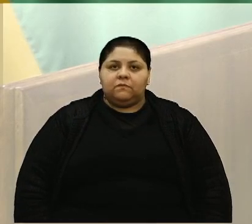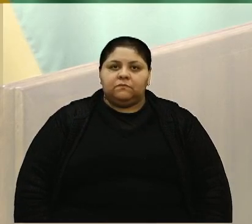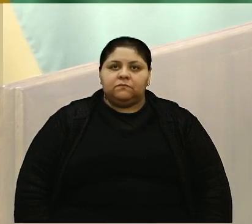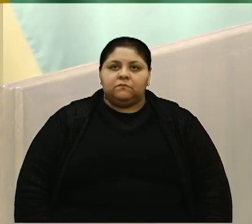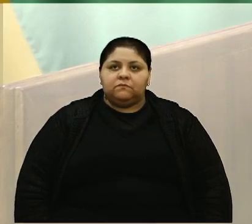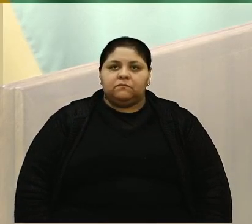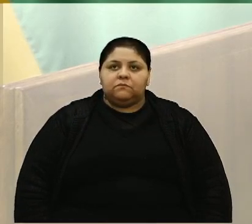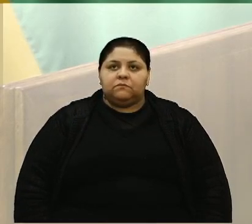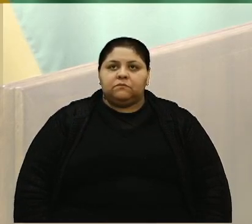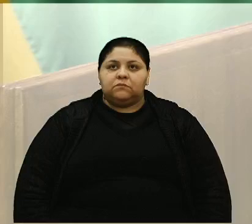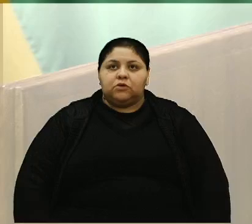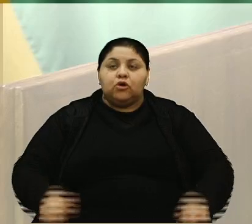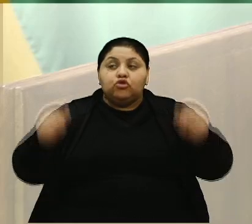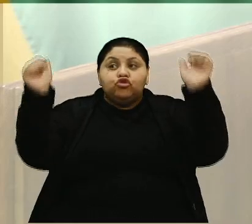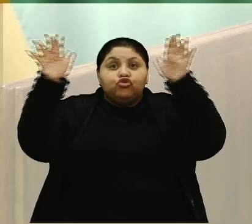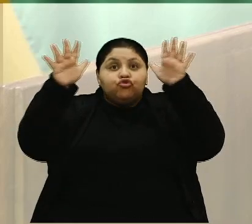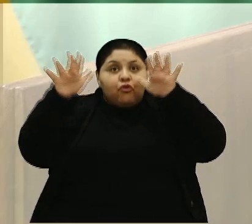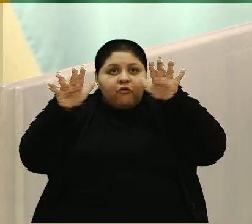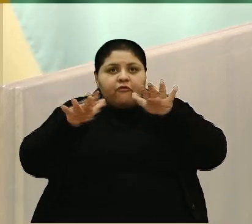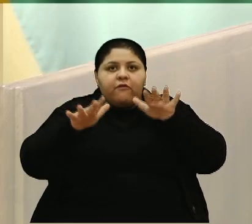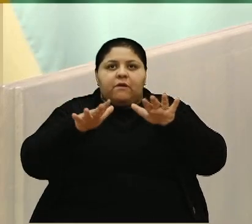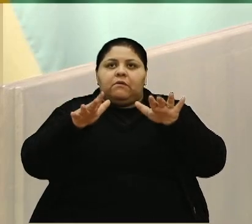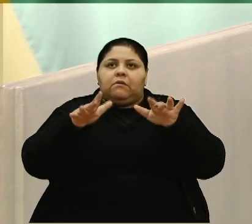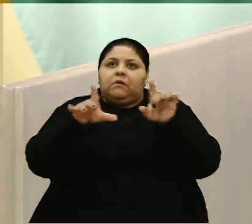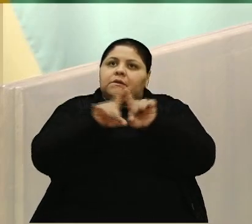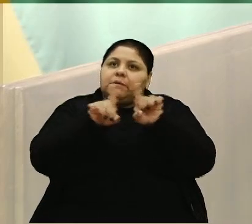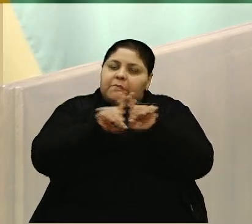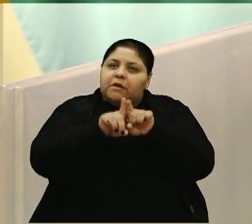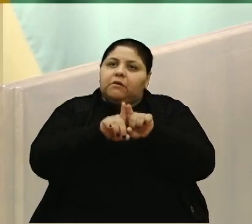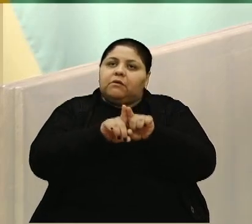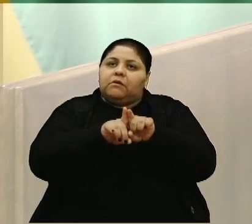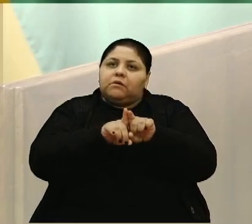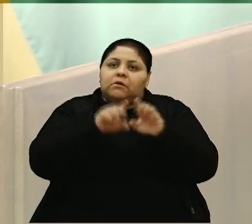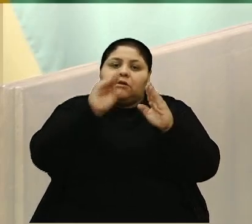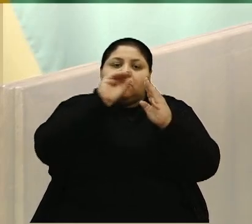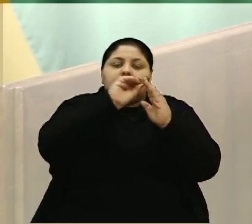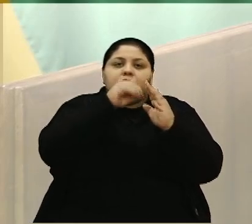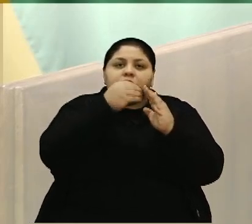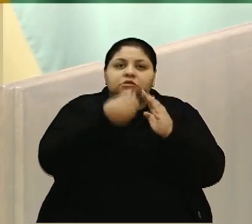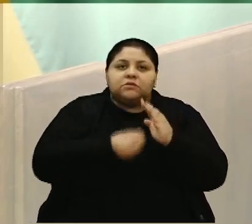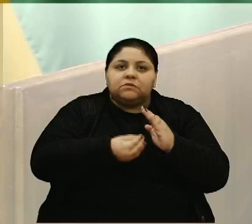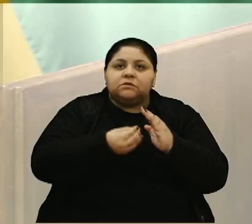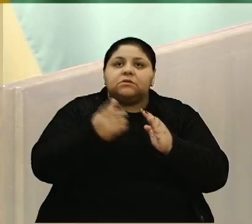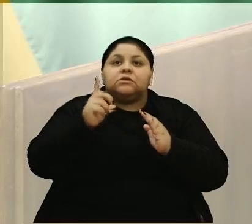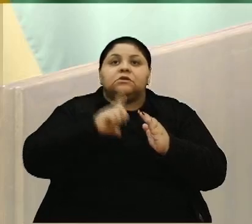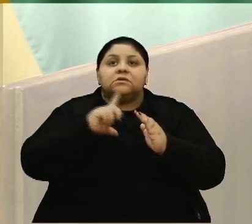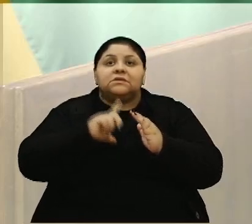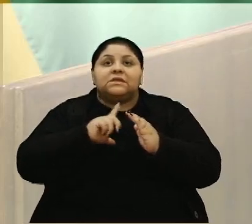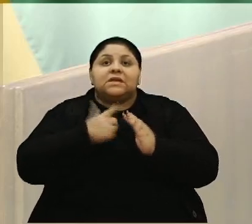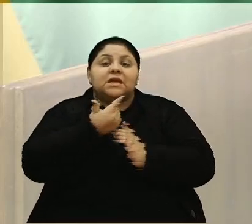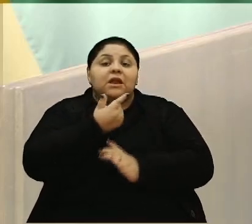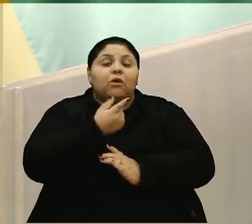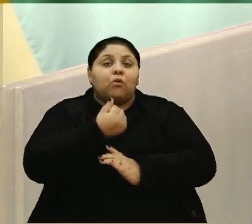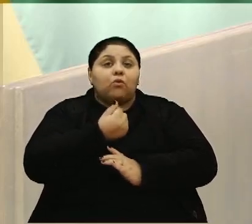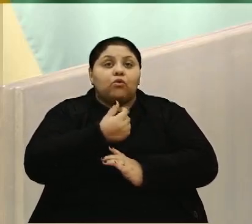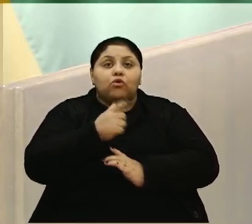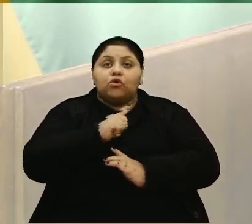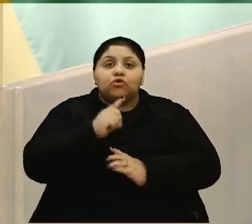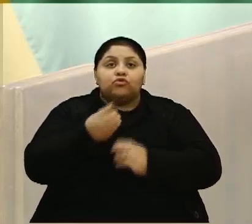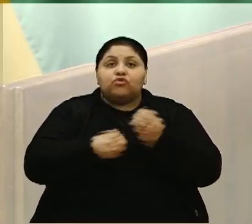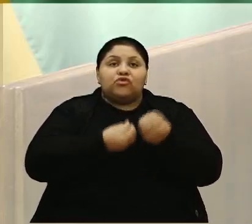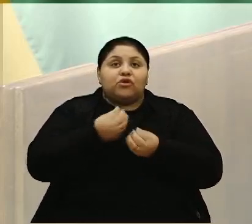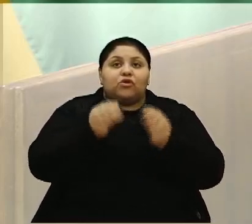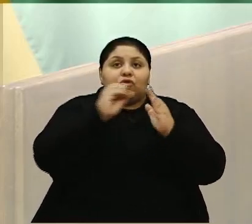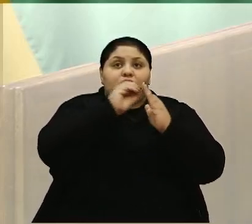Veio muita chuva, prefeito. E o SAMAI tem recursos. Não tem como o